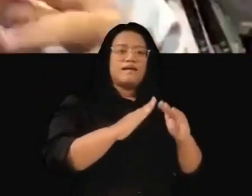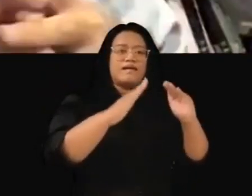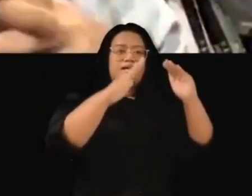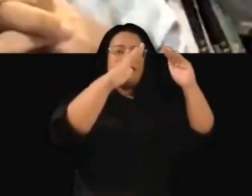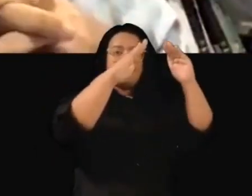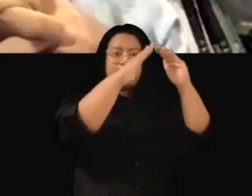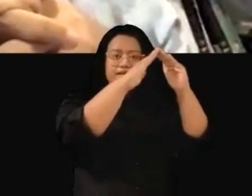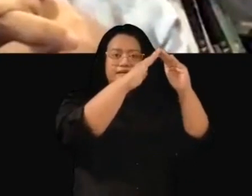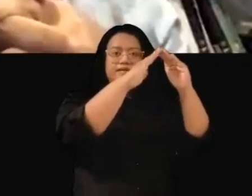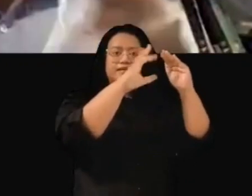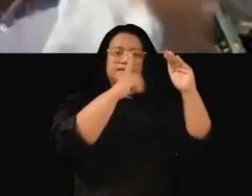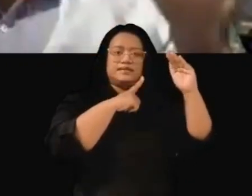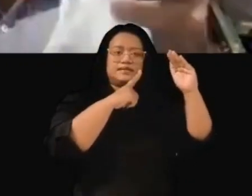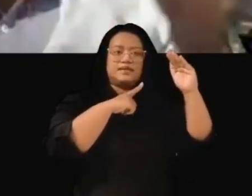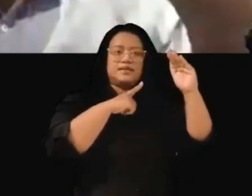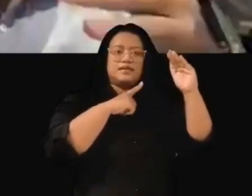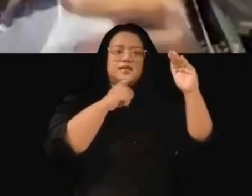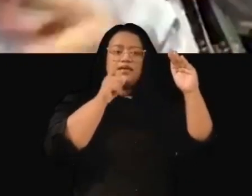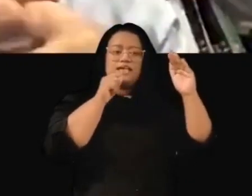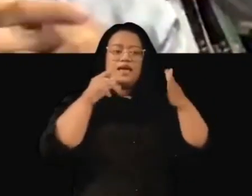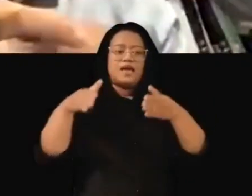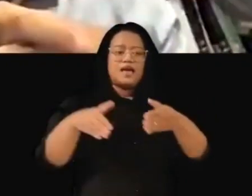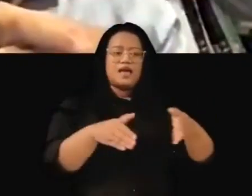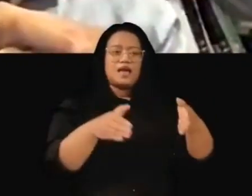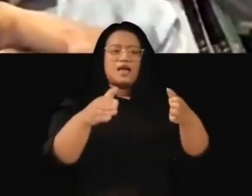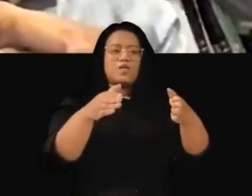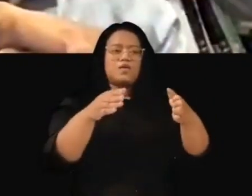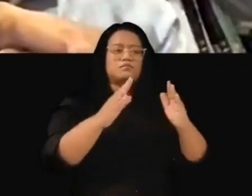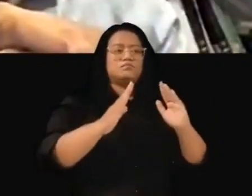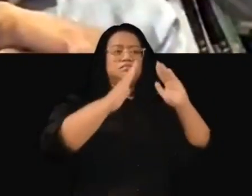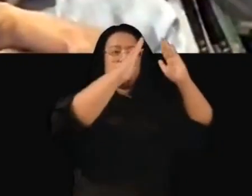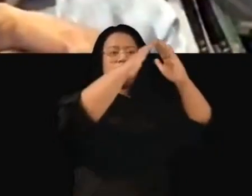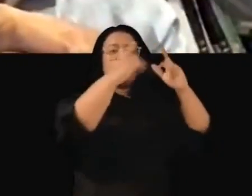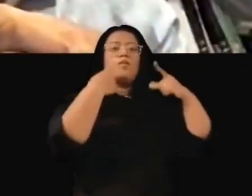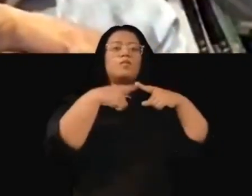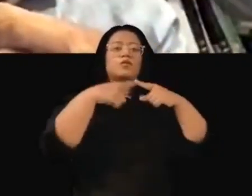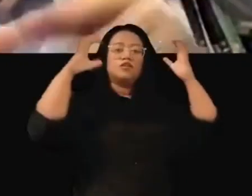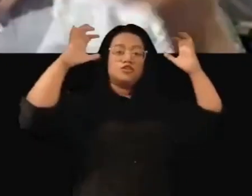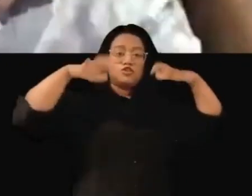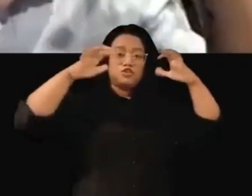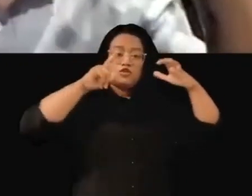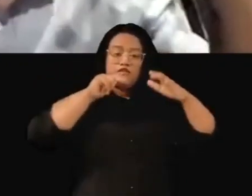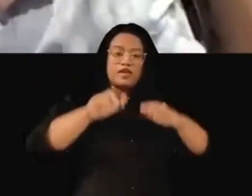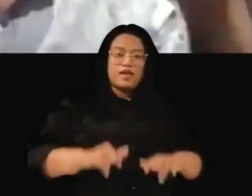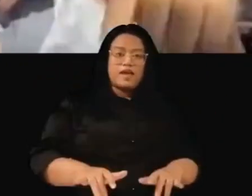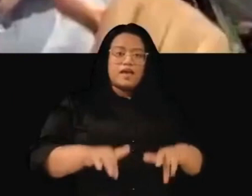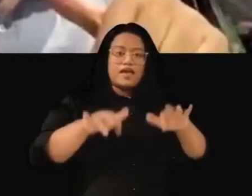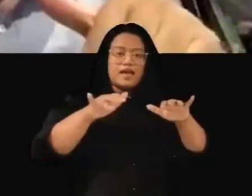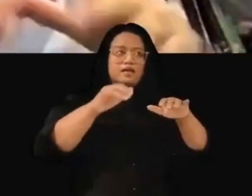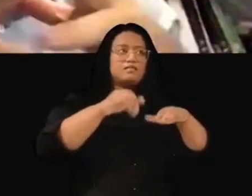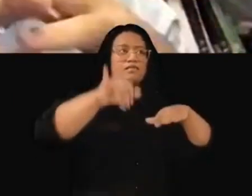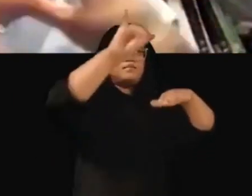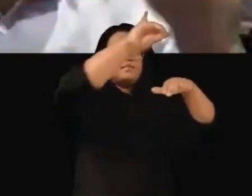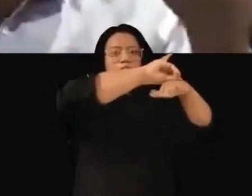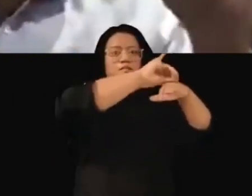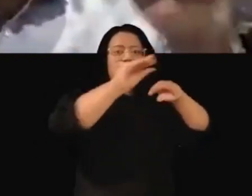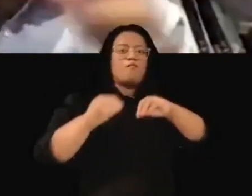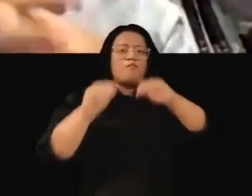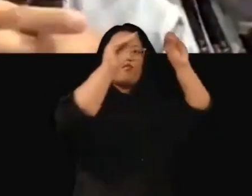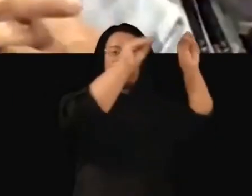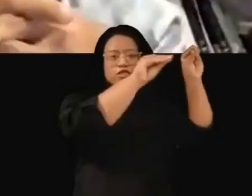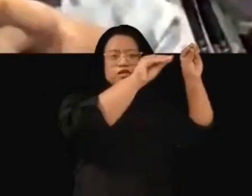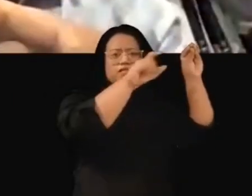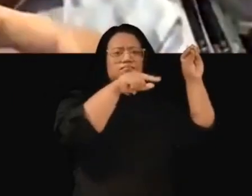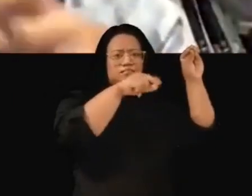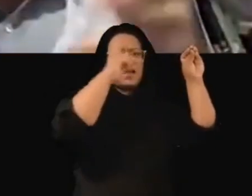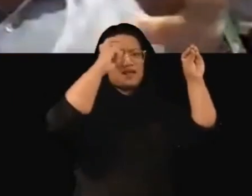mais elevado. E eu falei, mas por que isso? Eu falei, não, professor, quando chove e o rio sobe, a gente mora lá em cima, a gente não mora aqui embaixo. Olha, que